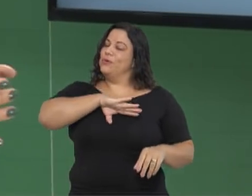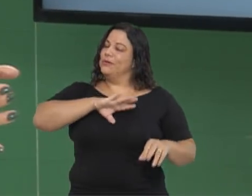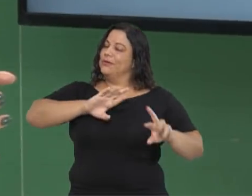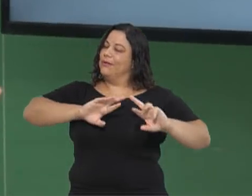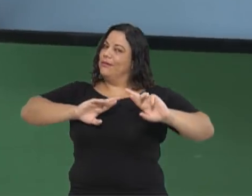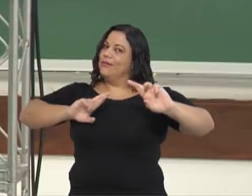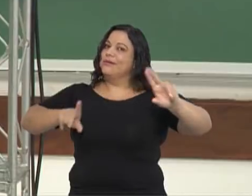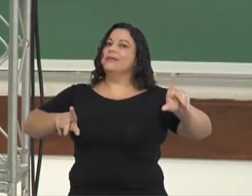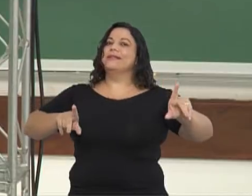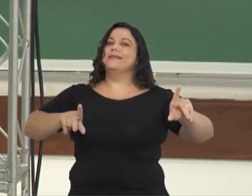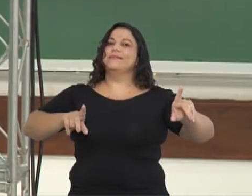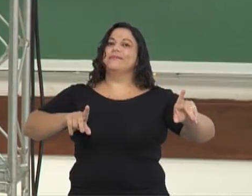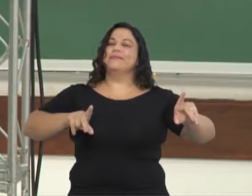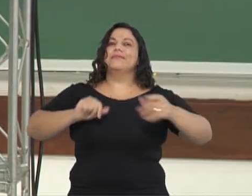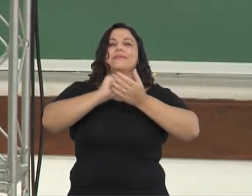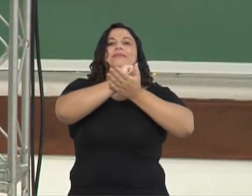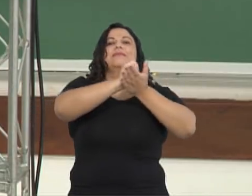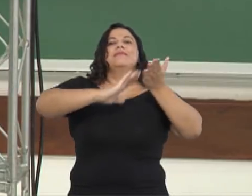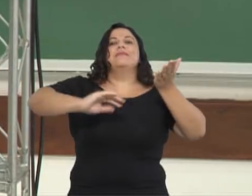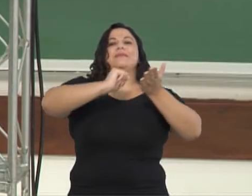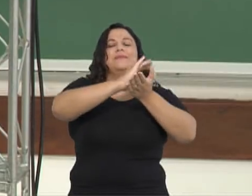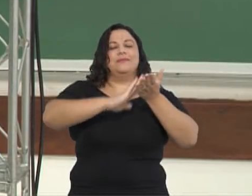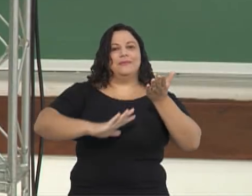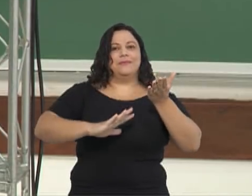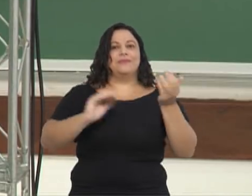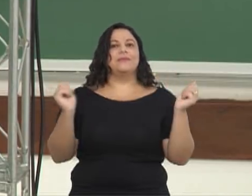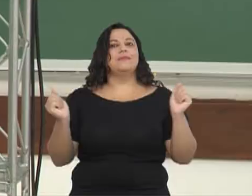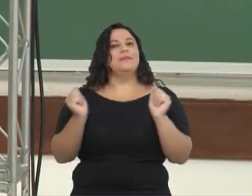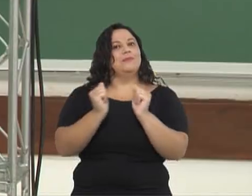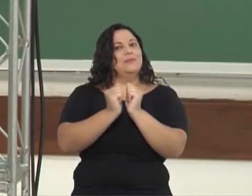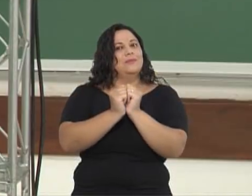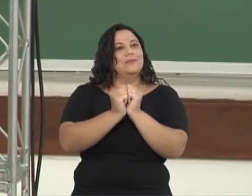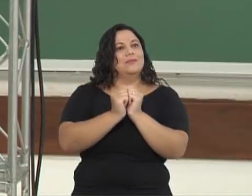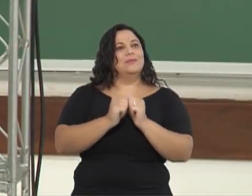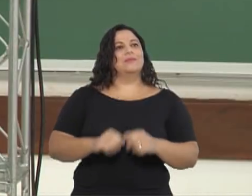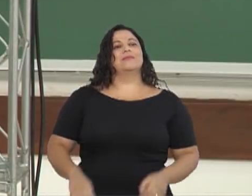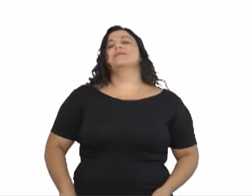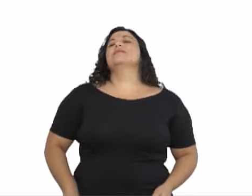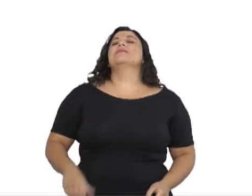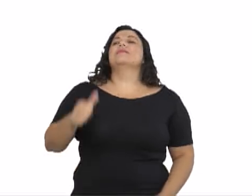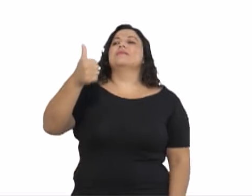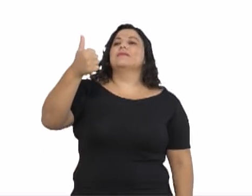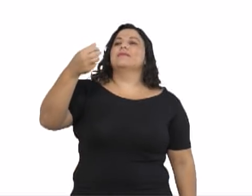no exercício? Então, vamos fazer juntos. 13,